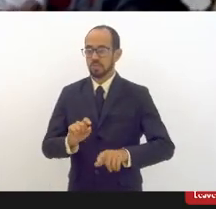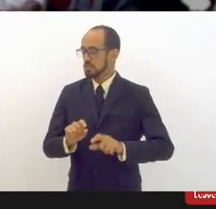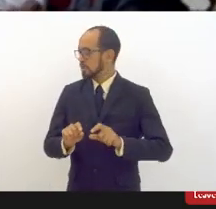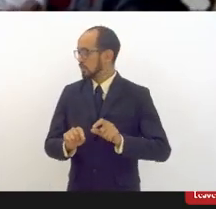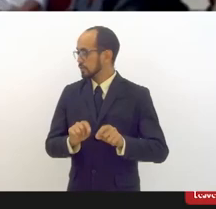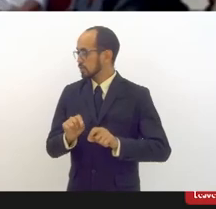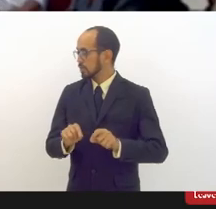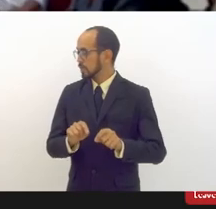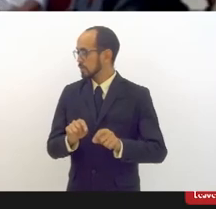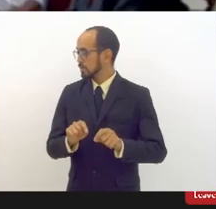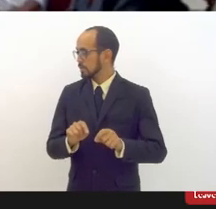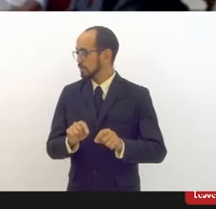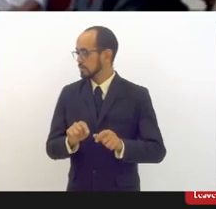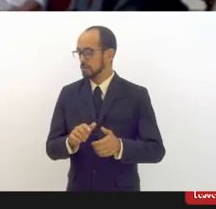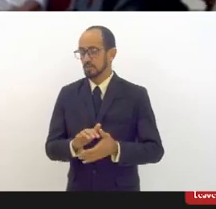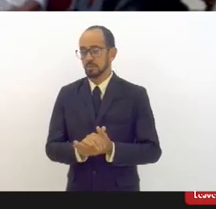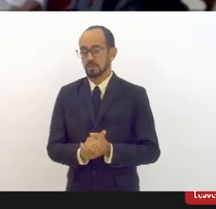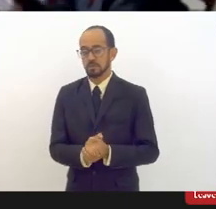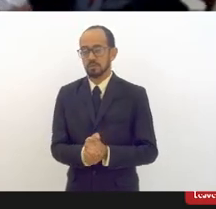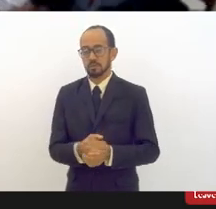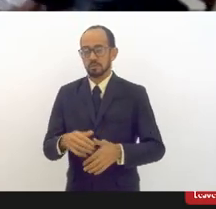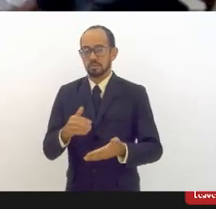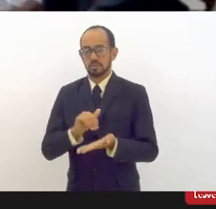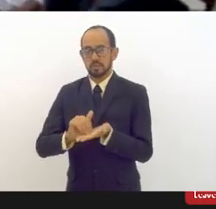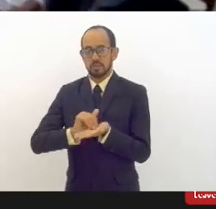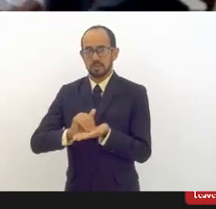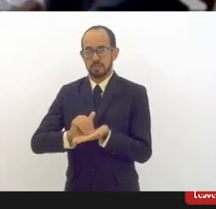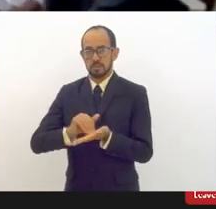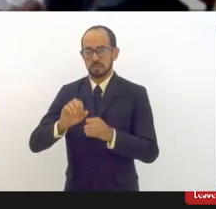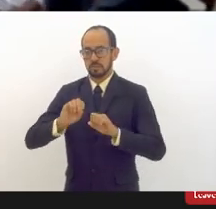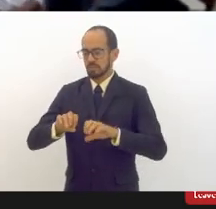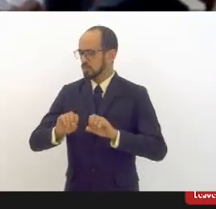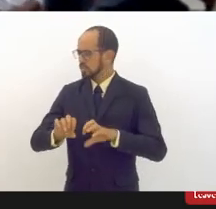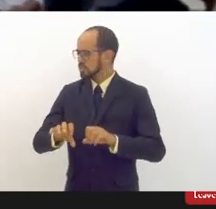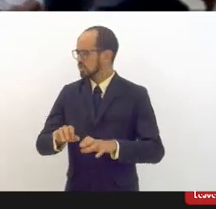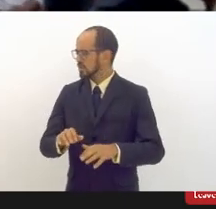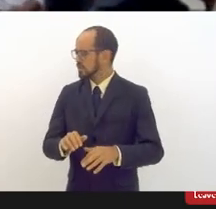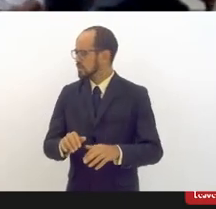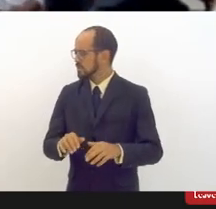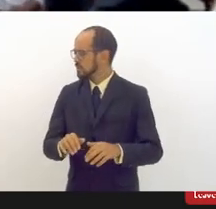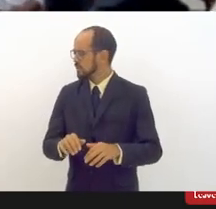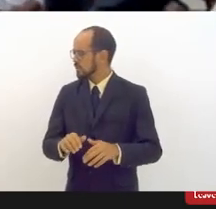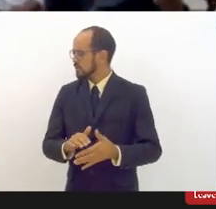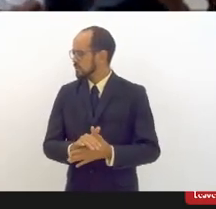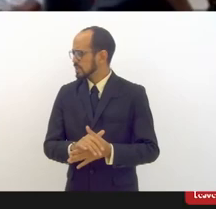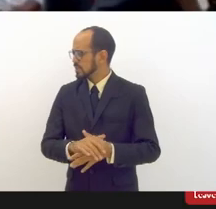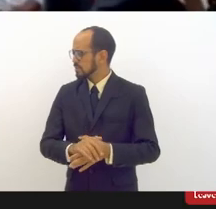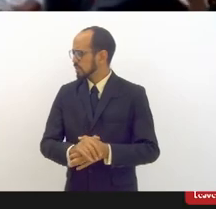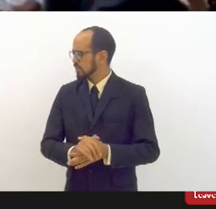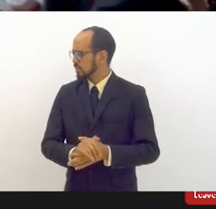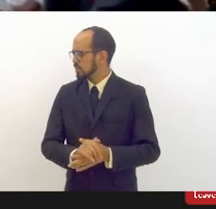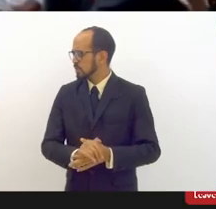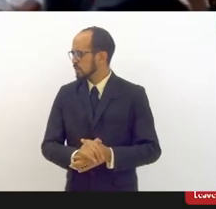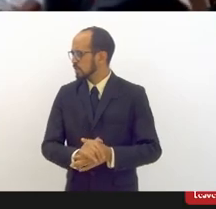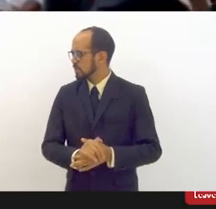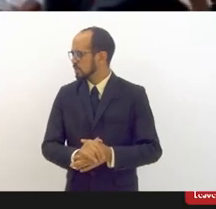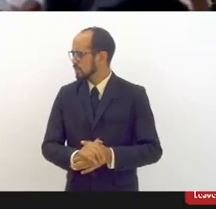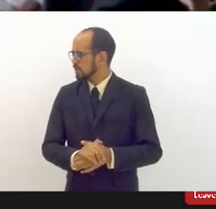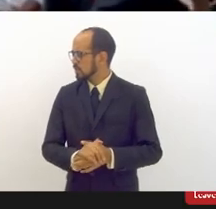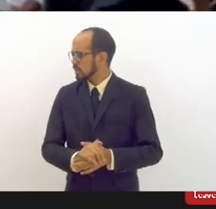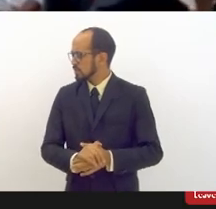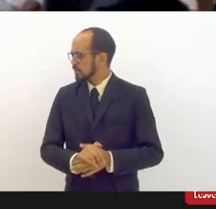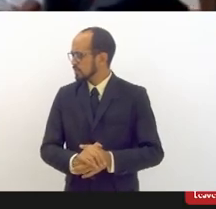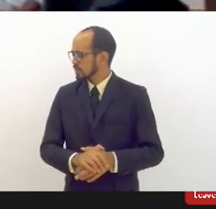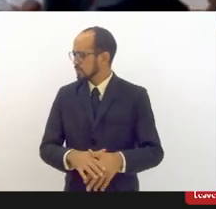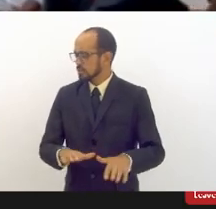numa caixinha na Secretaria de Educação. Já desde 2019, a gente partilhava todos esses dados com a escola. A gente